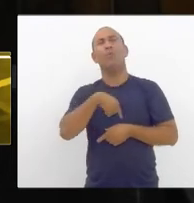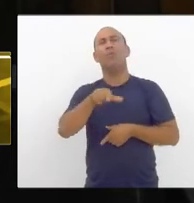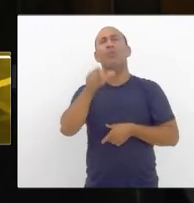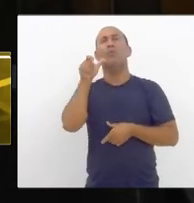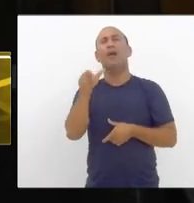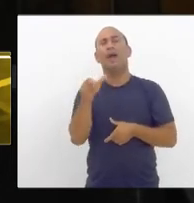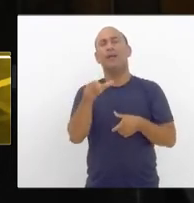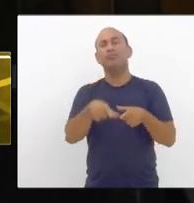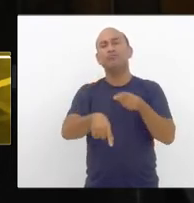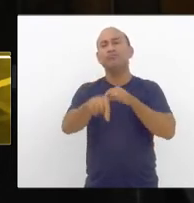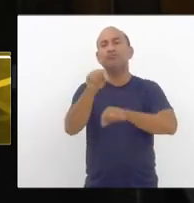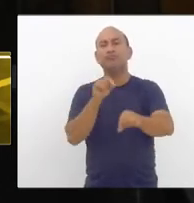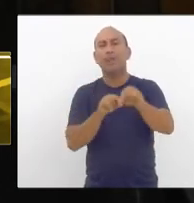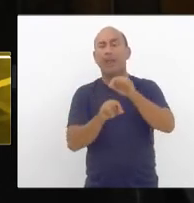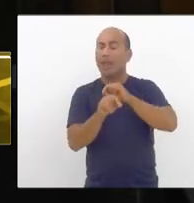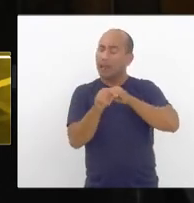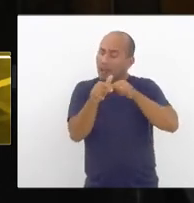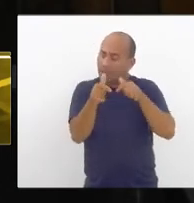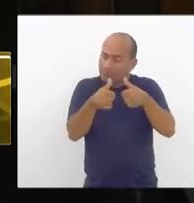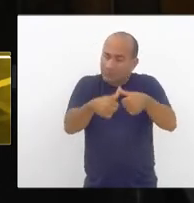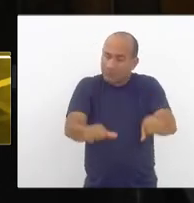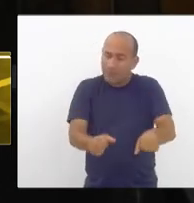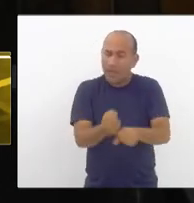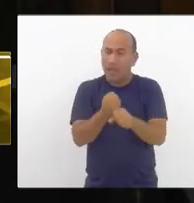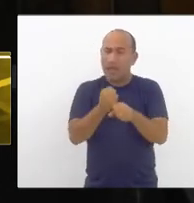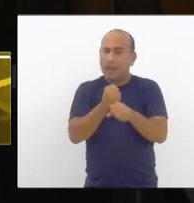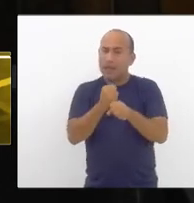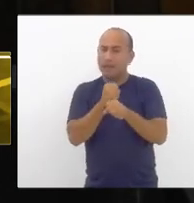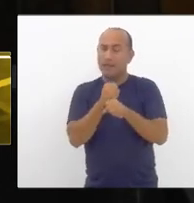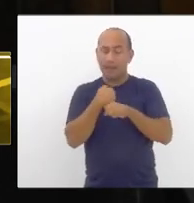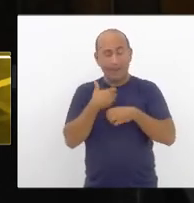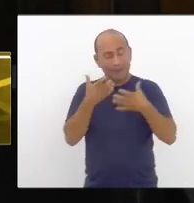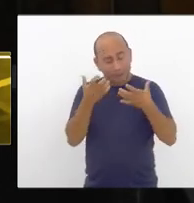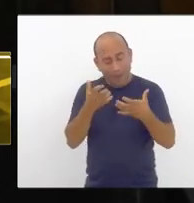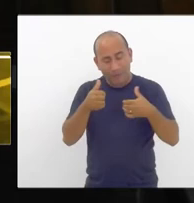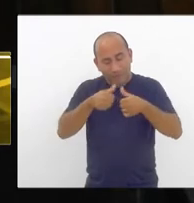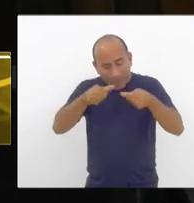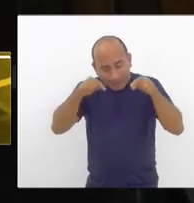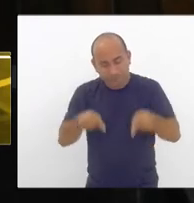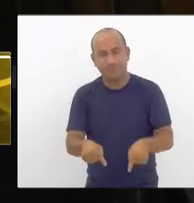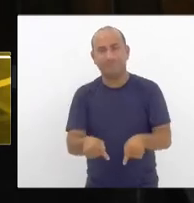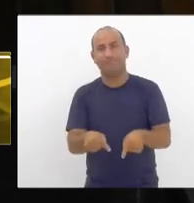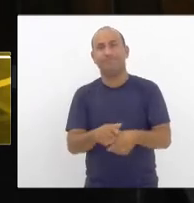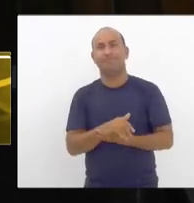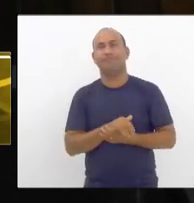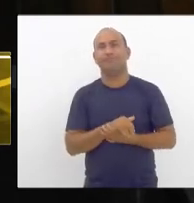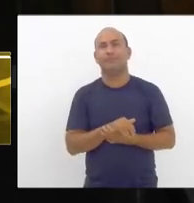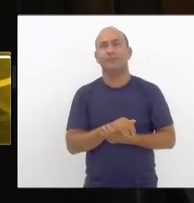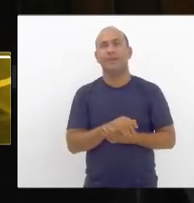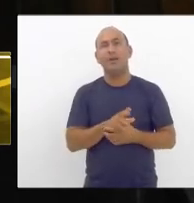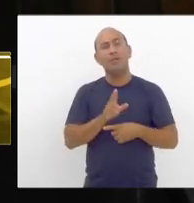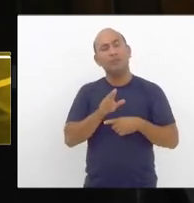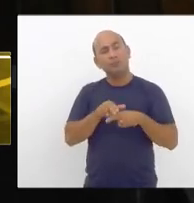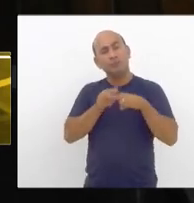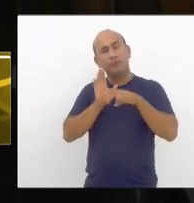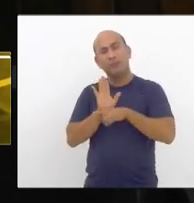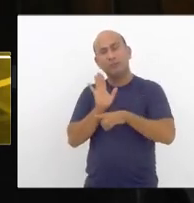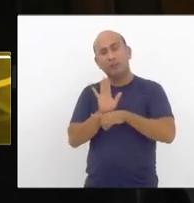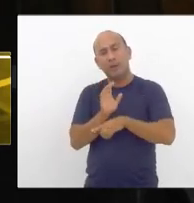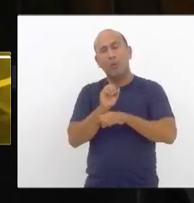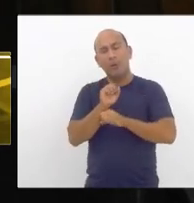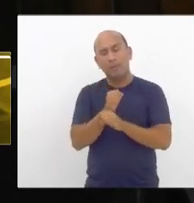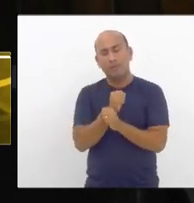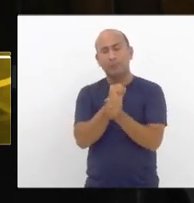quer se encontrar e lá você fica provavelmente durante muitos anos e aqui que eu quero ficar contribuindo da maneira que me for possível